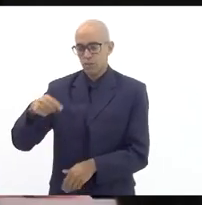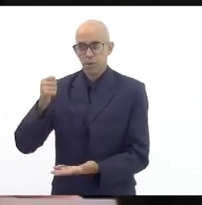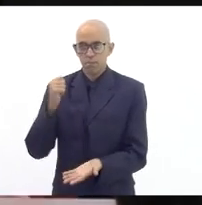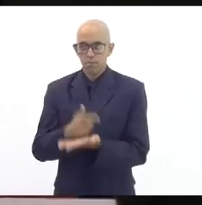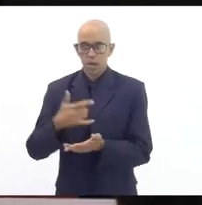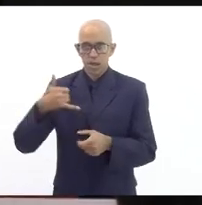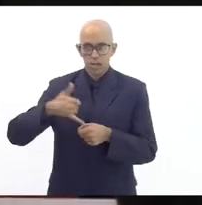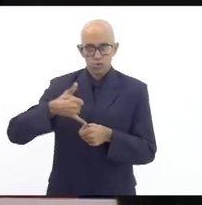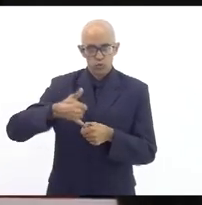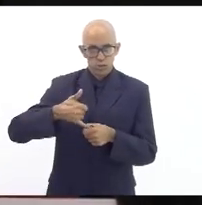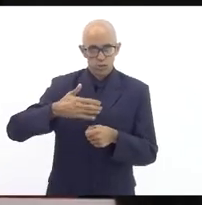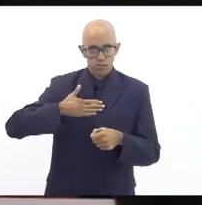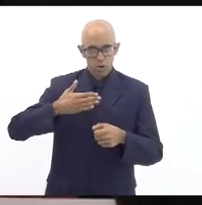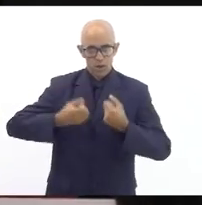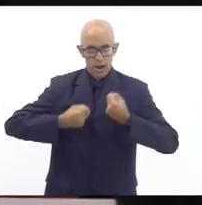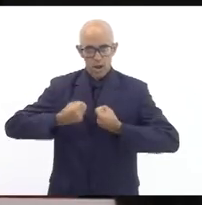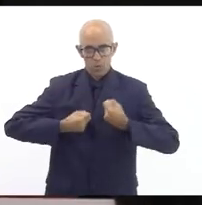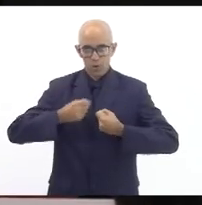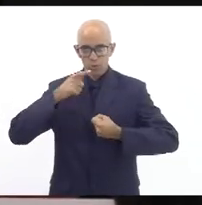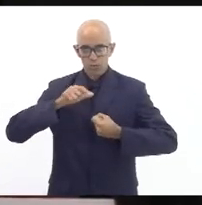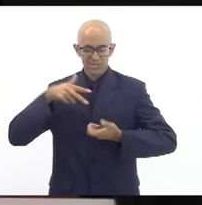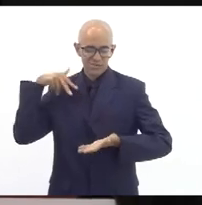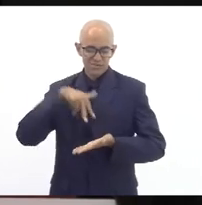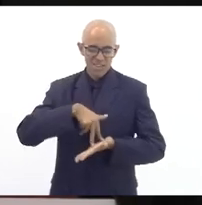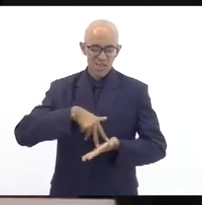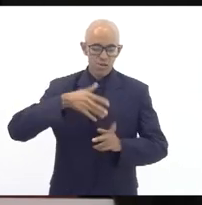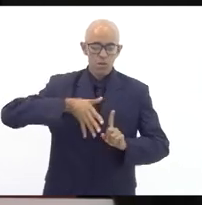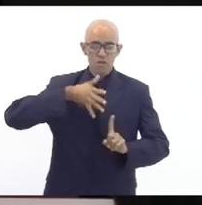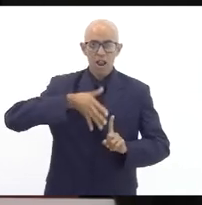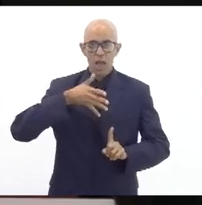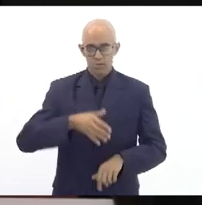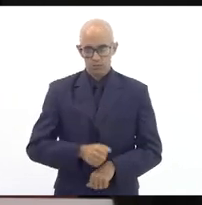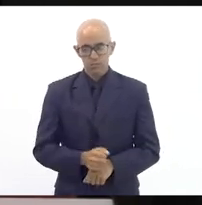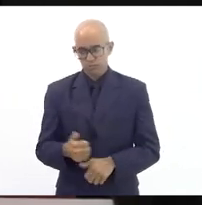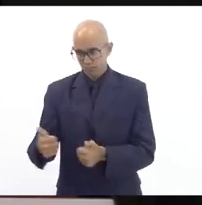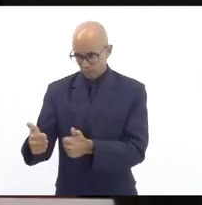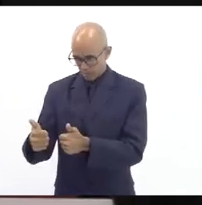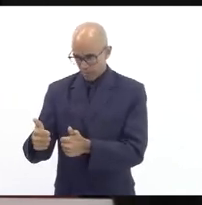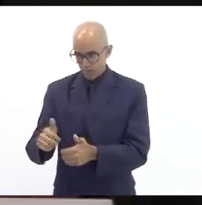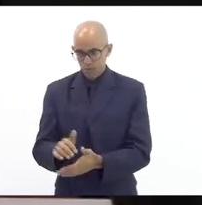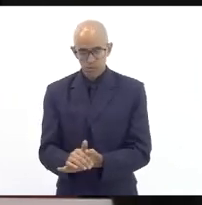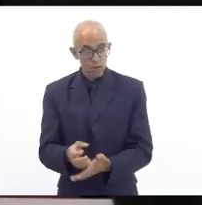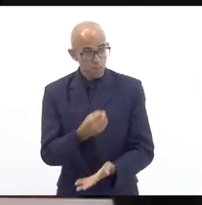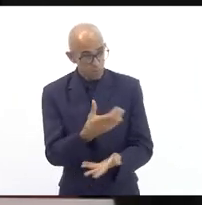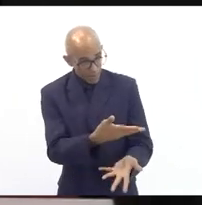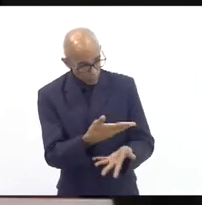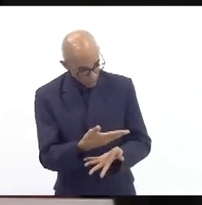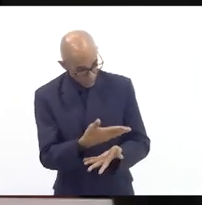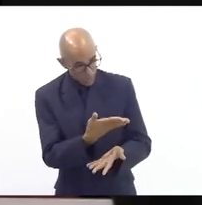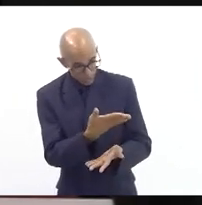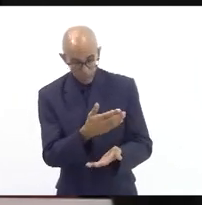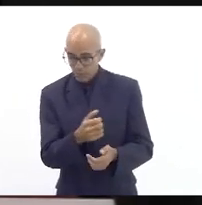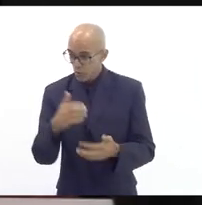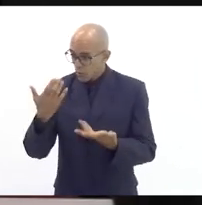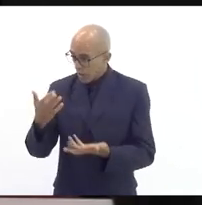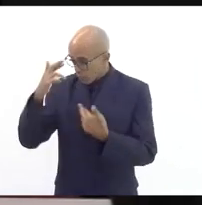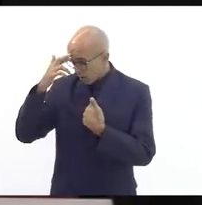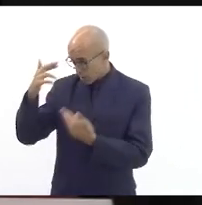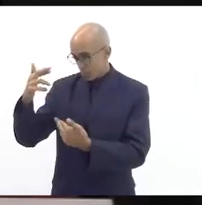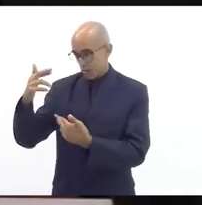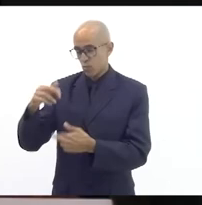estar aqui, para poder botar minha voz. Tá bom? Seja bem-vinda. E eu quero respeito. Eu